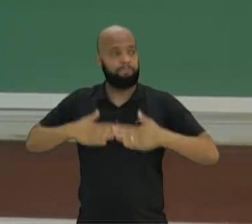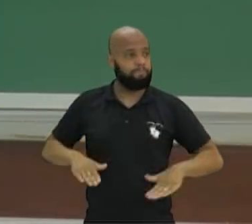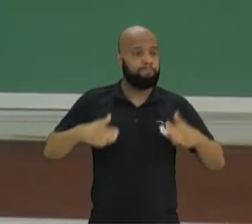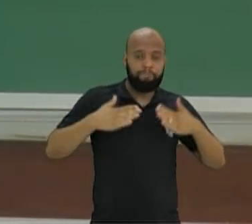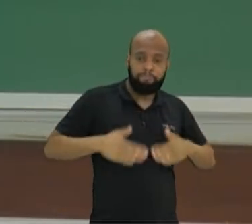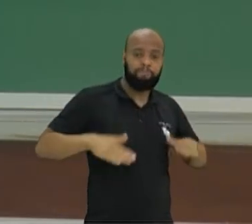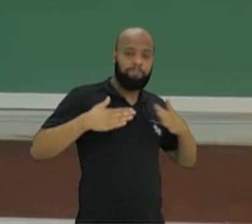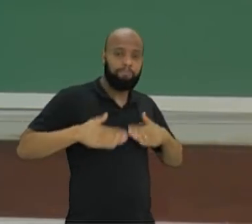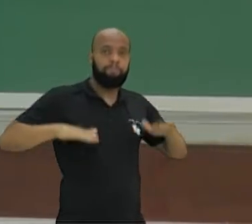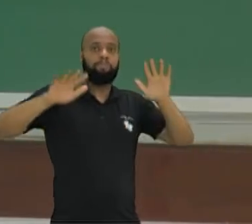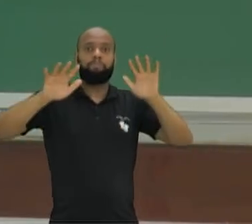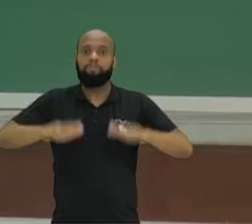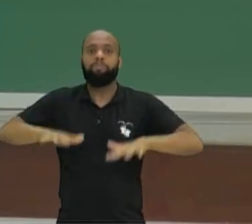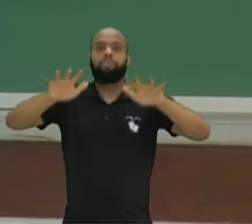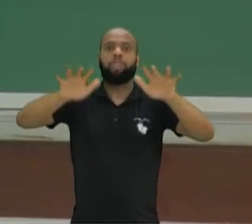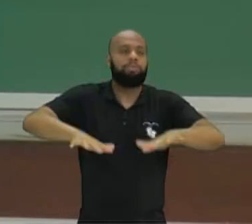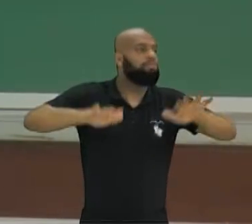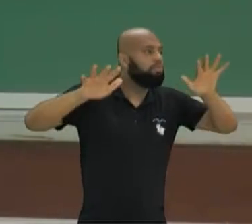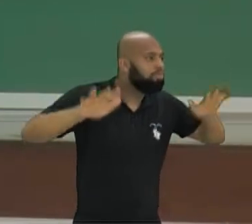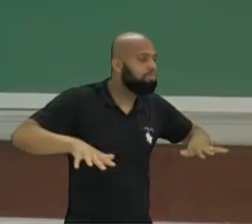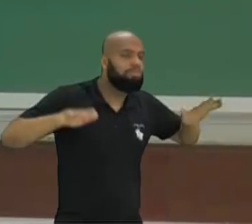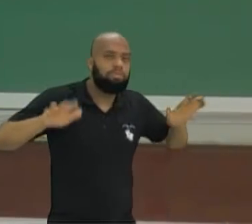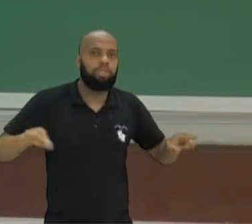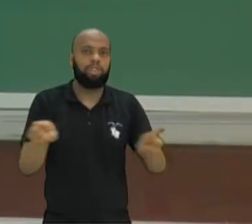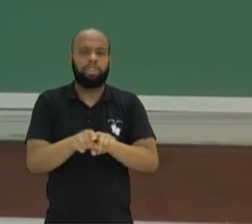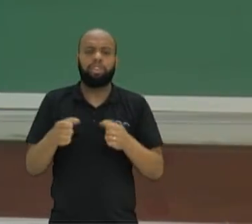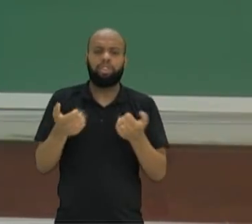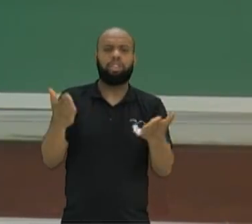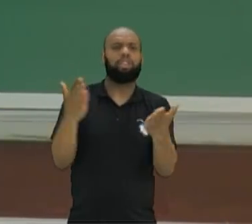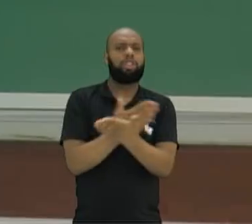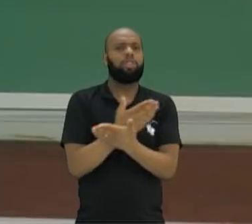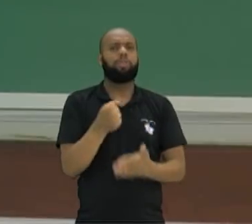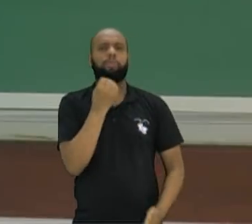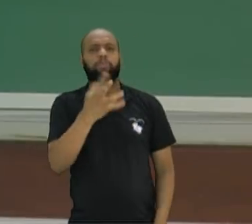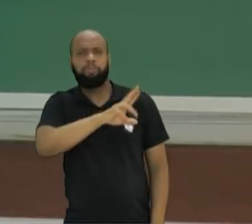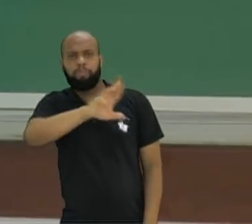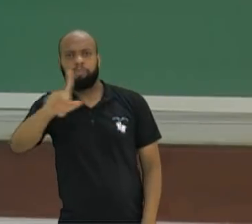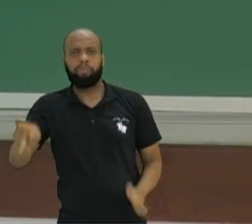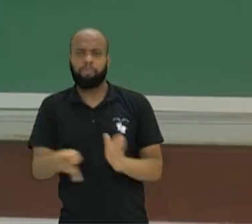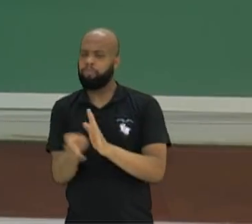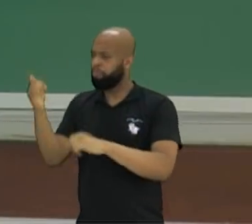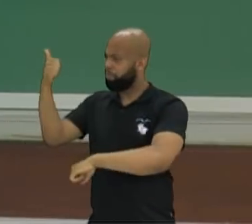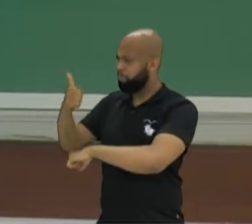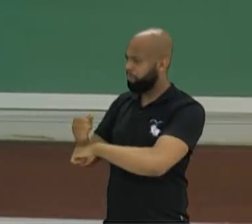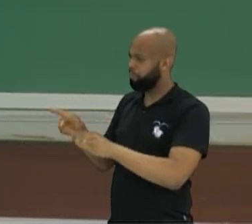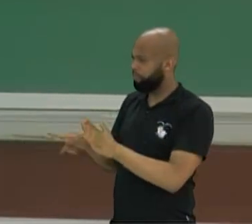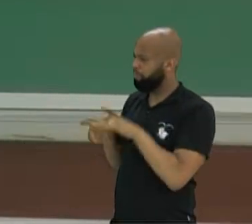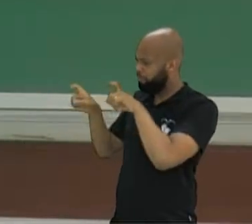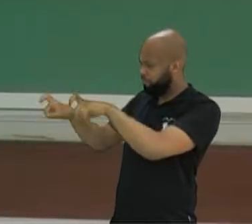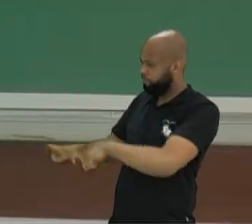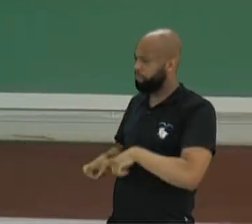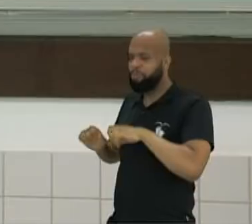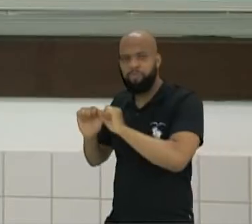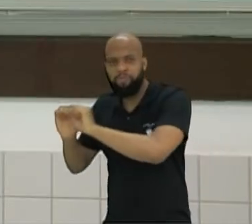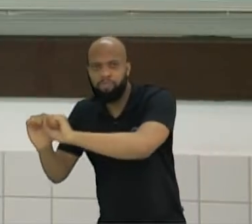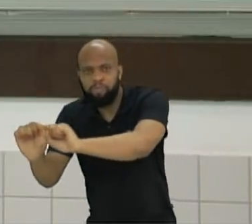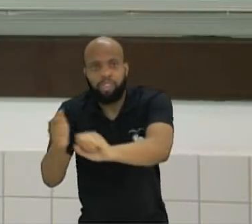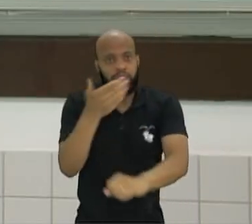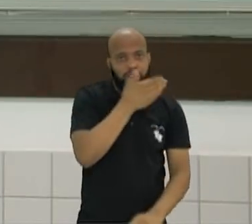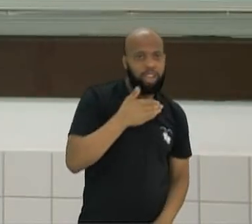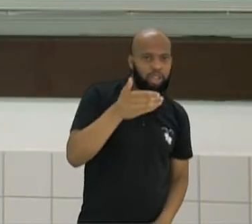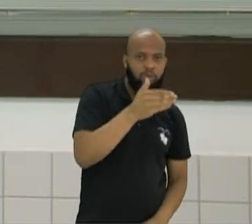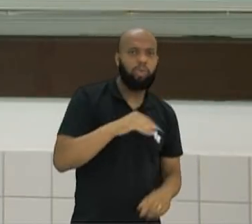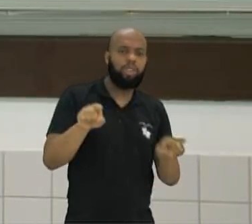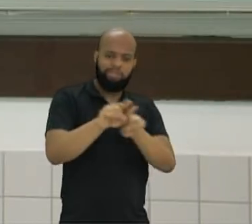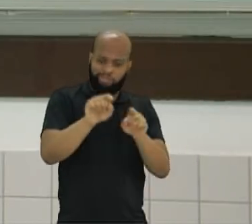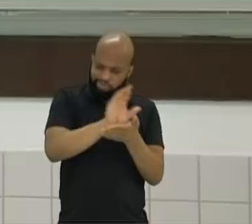ânimos locais, conceda, inclusive, alguns tipos de privilégios para os senhores de engenho, empréstimos, tenha cuidado com a questão da falta de mão